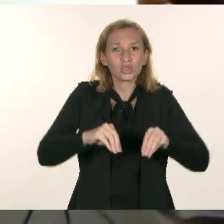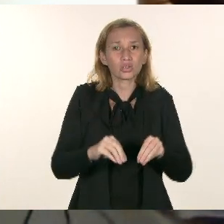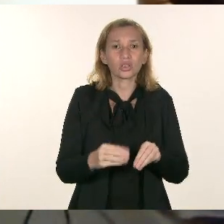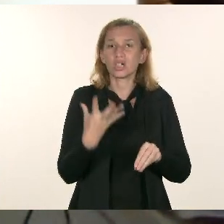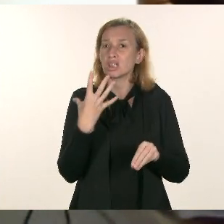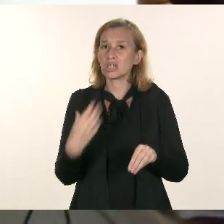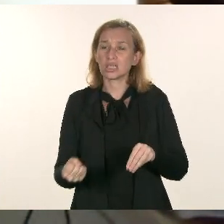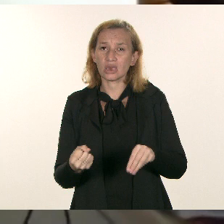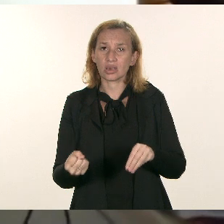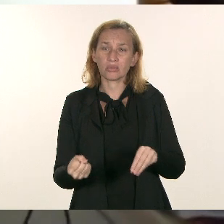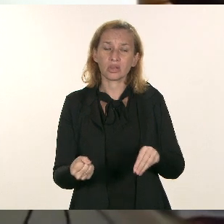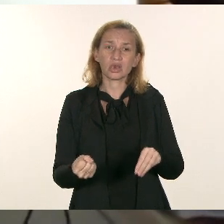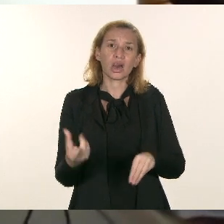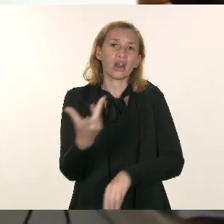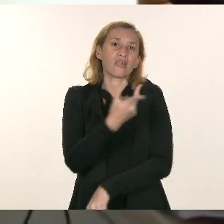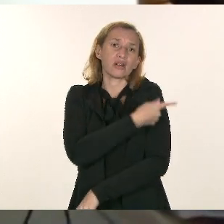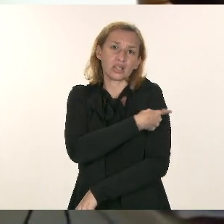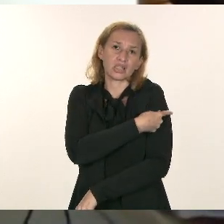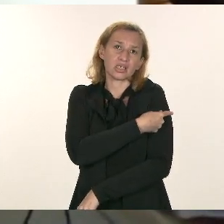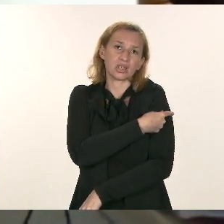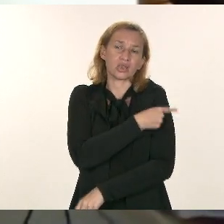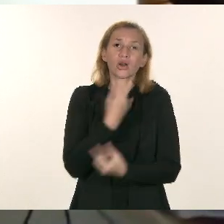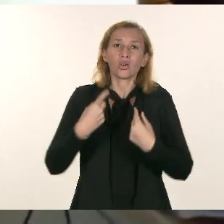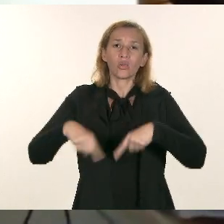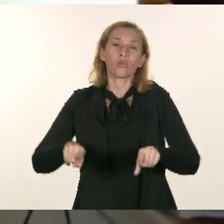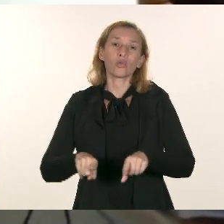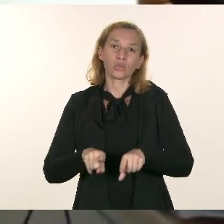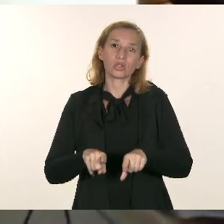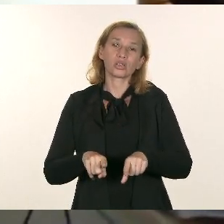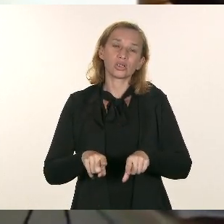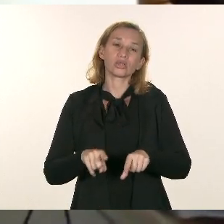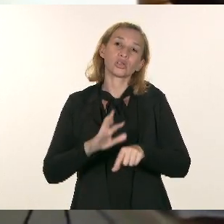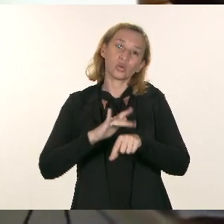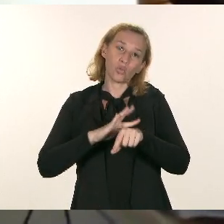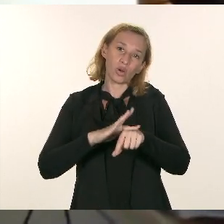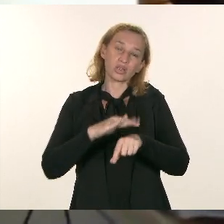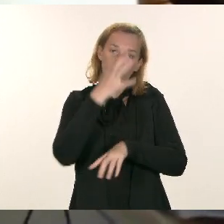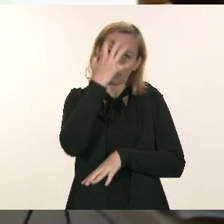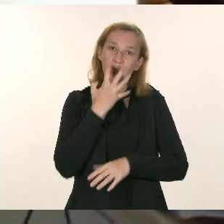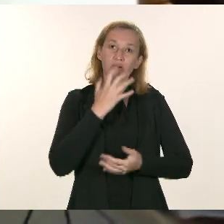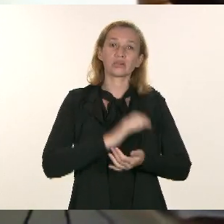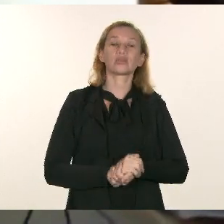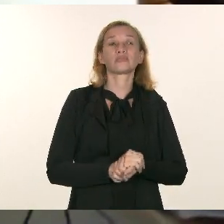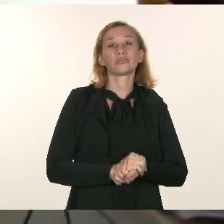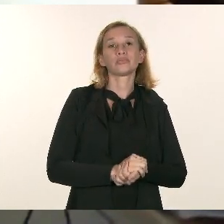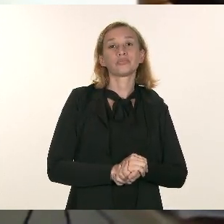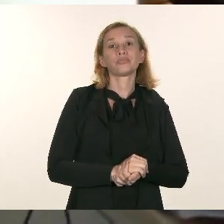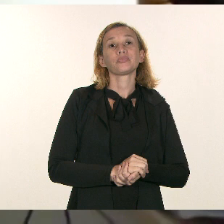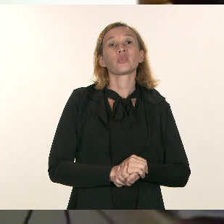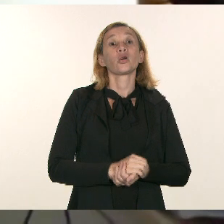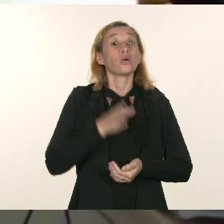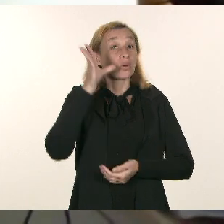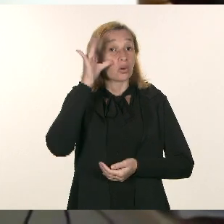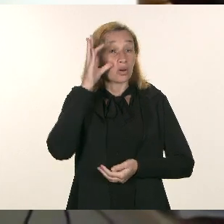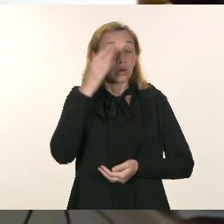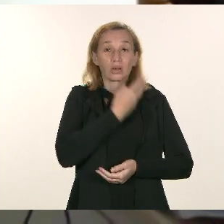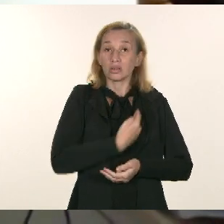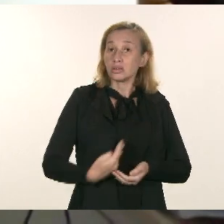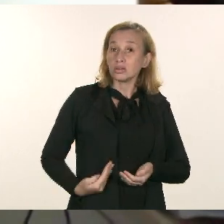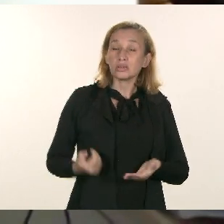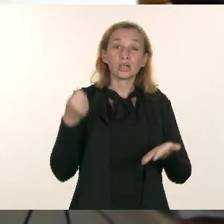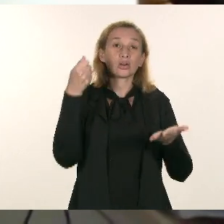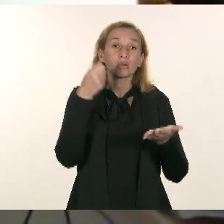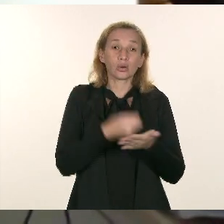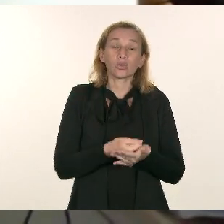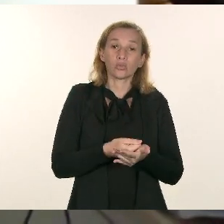recebido a dose de imunização contra tão devastadora doença. Aliás, o interesse público está no